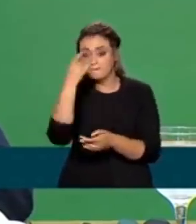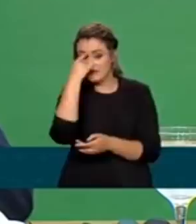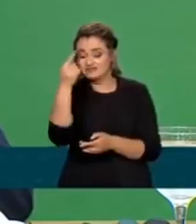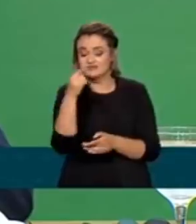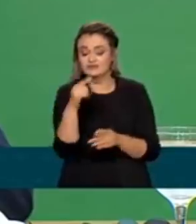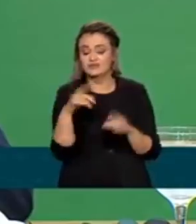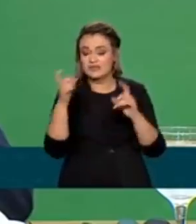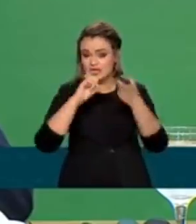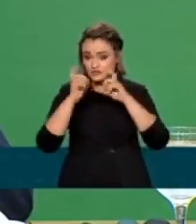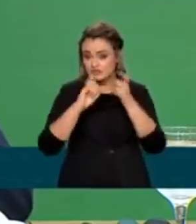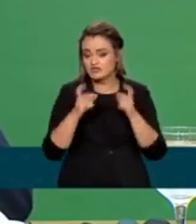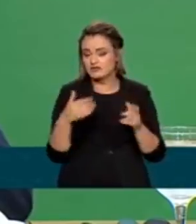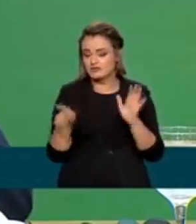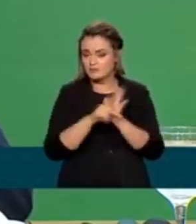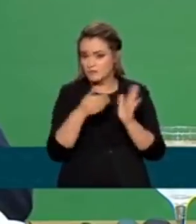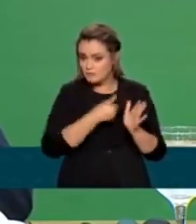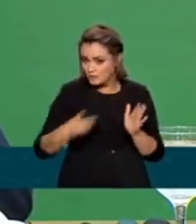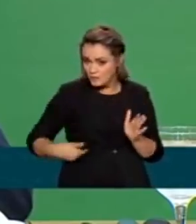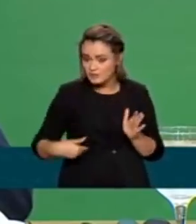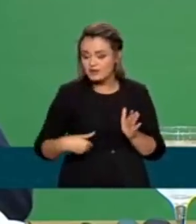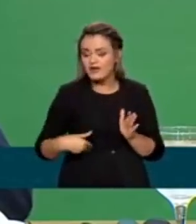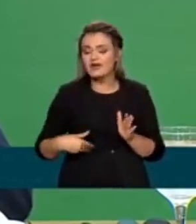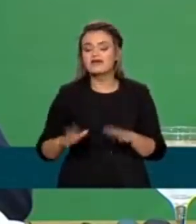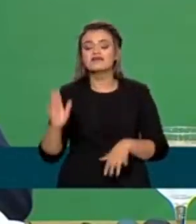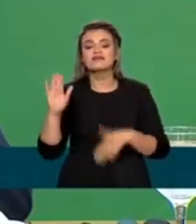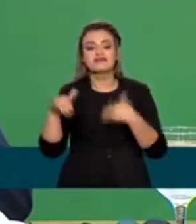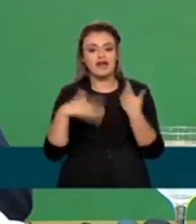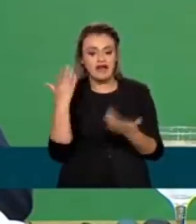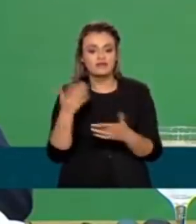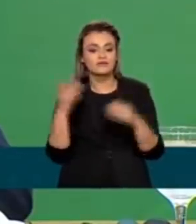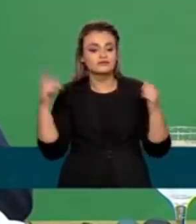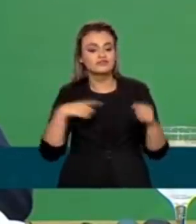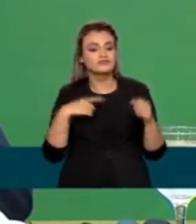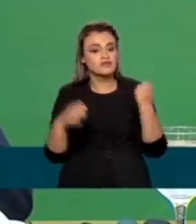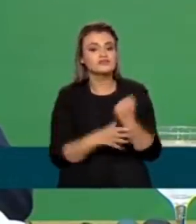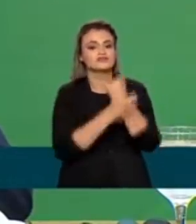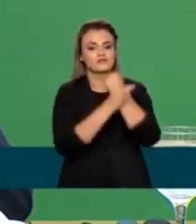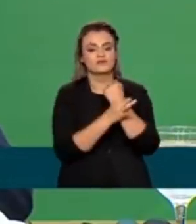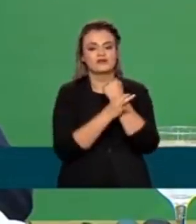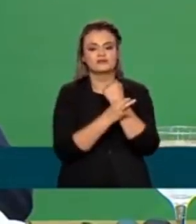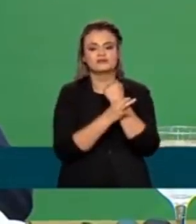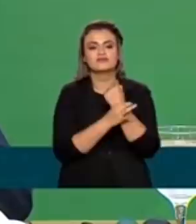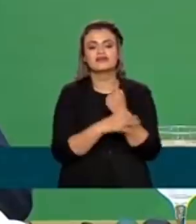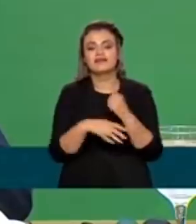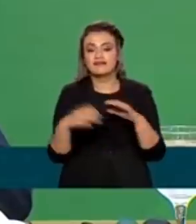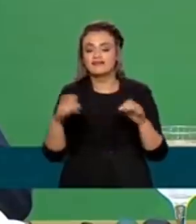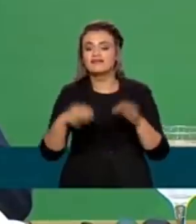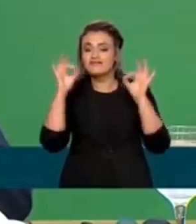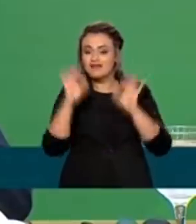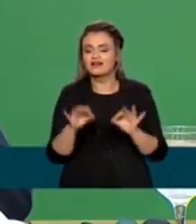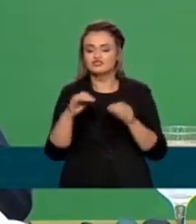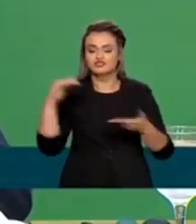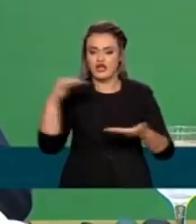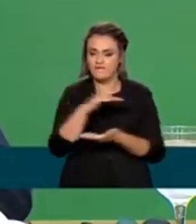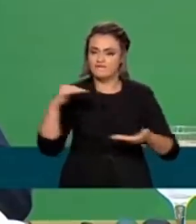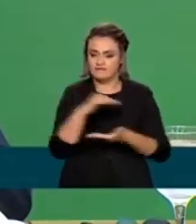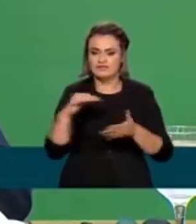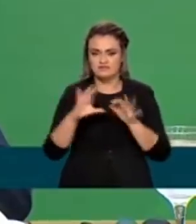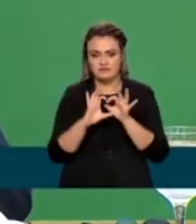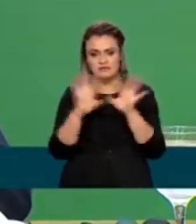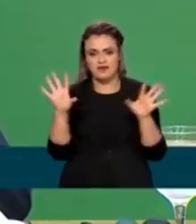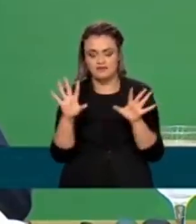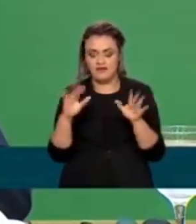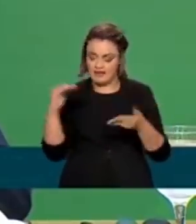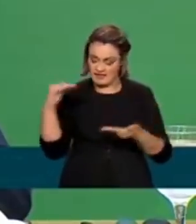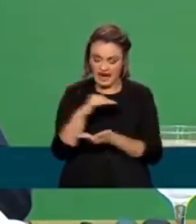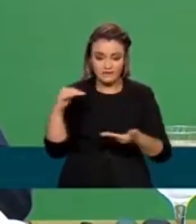da administração pública, e desde que tivessem a segurança e eficácia garantidas pela Anvisa, uma